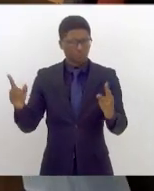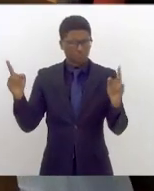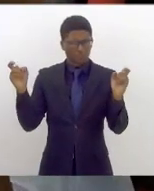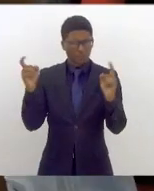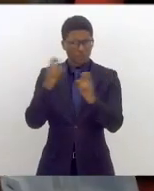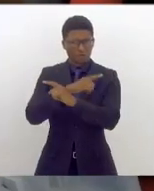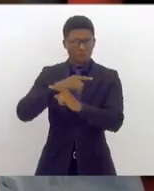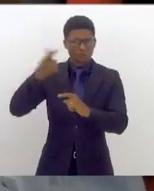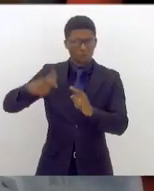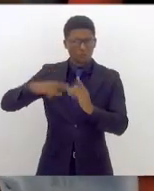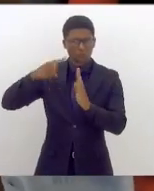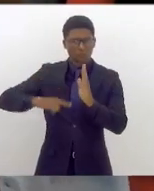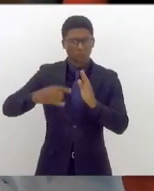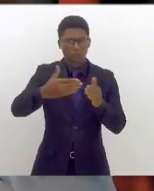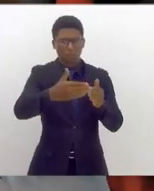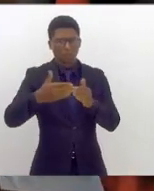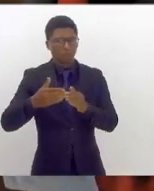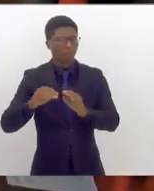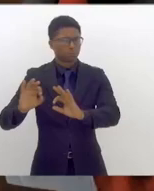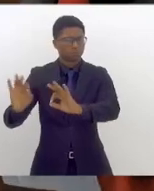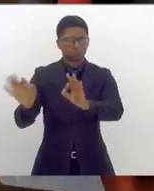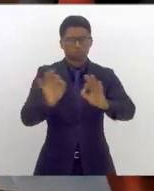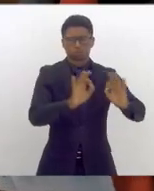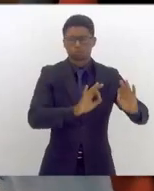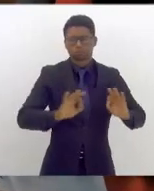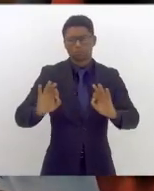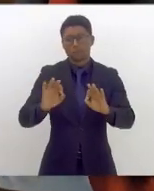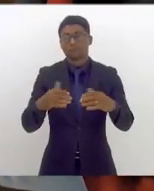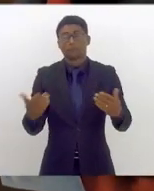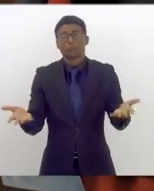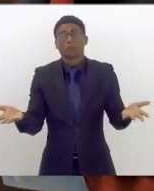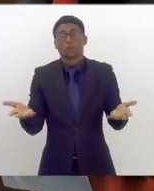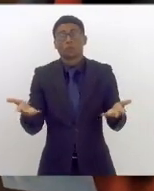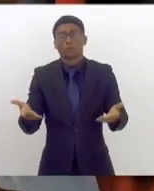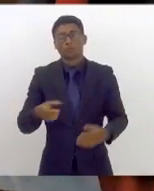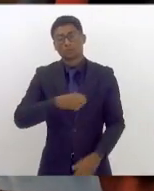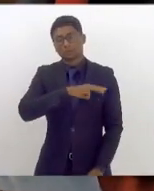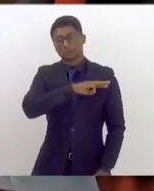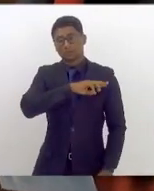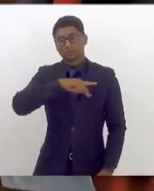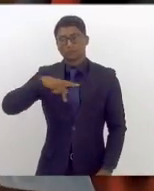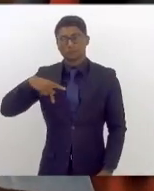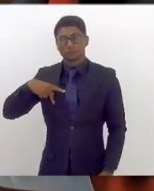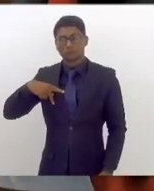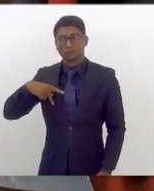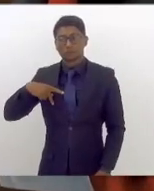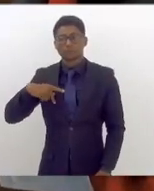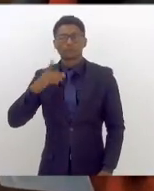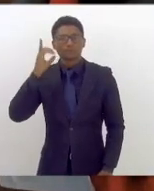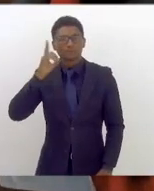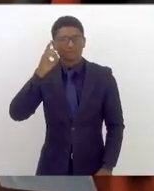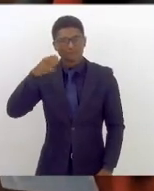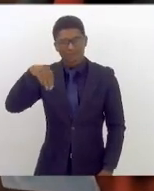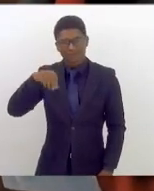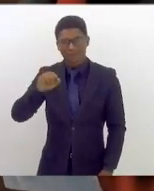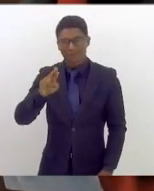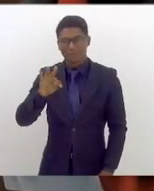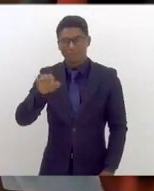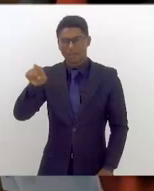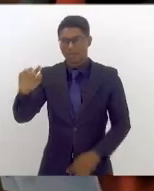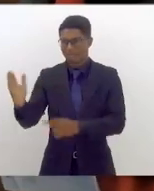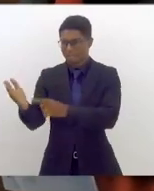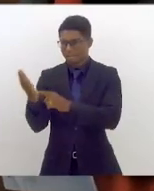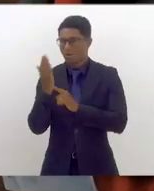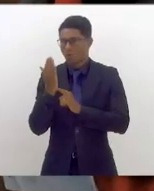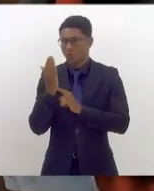reiniciar portanto hoje mesmo o Ministério Público foi até deputada Marta Rocha que me mostrou